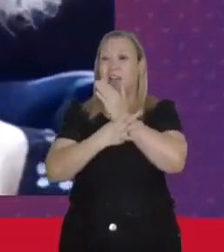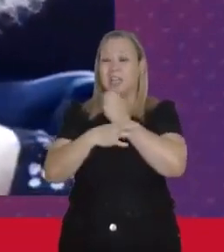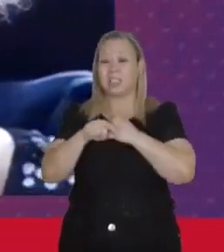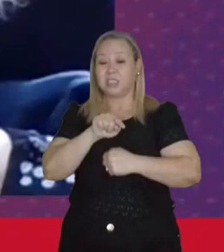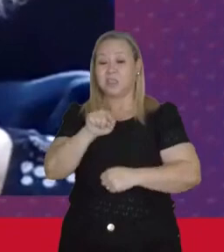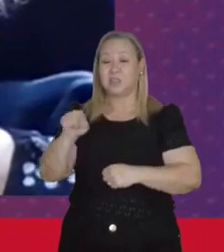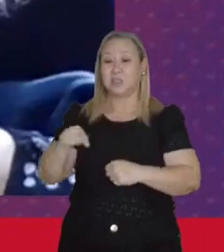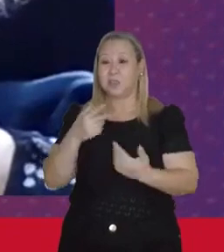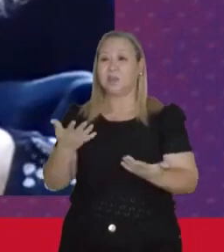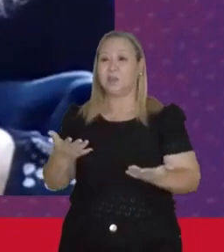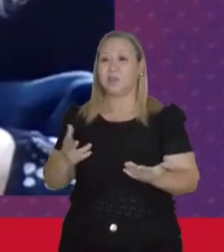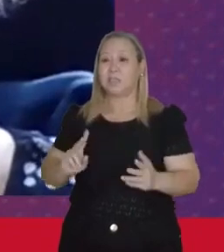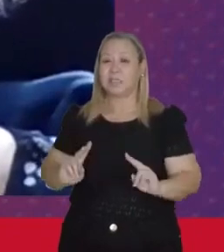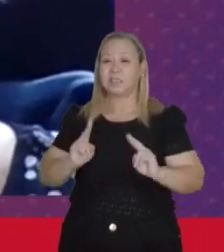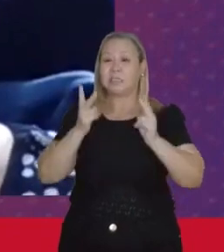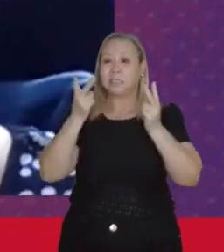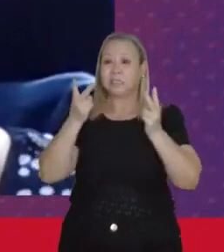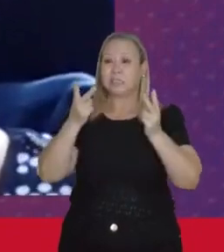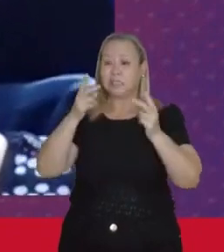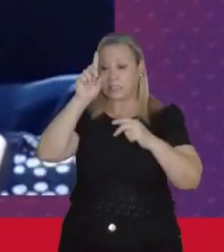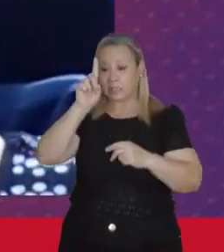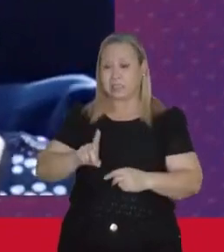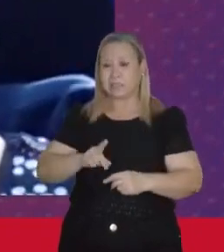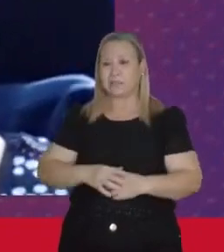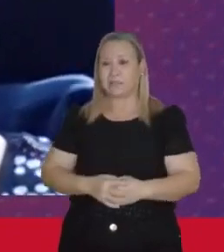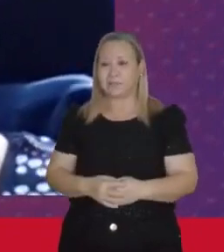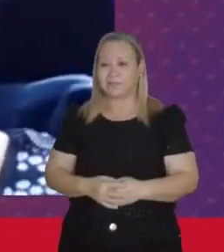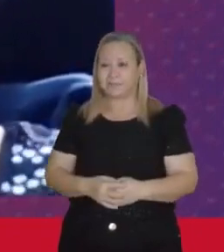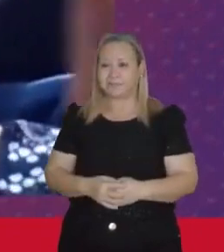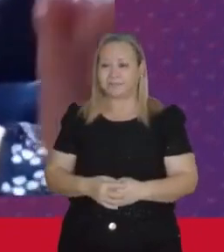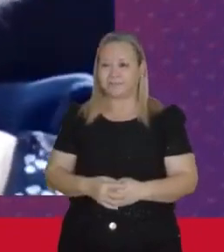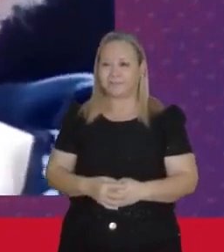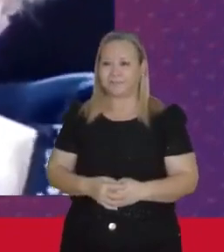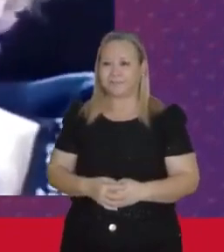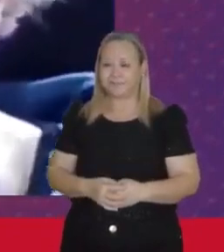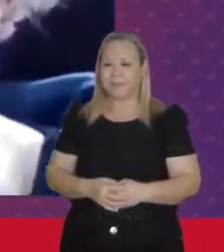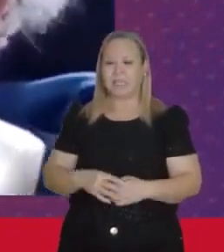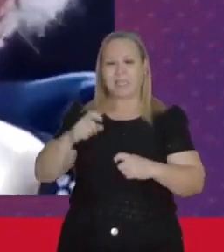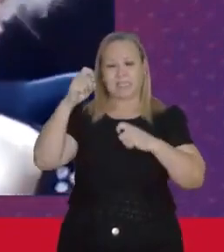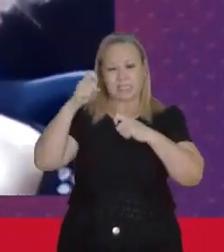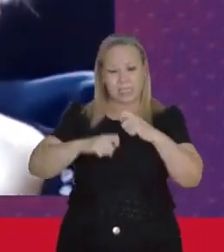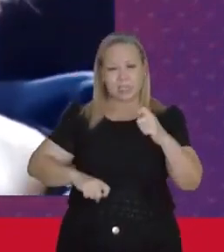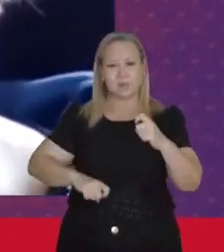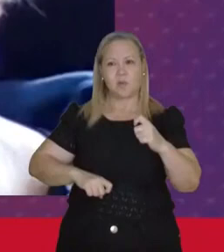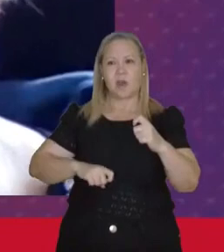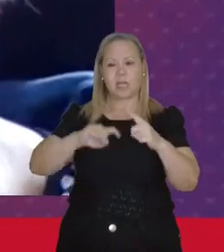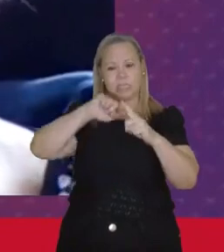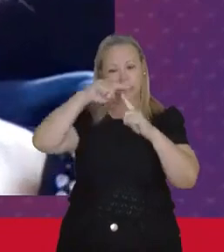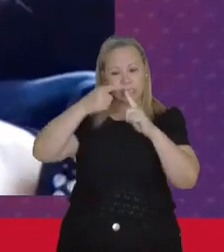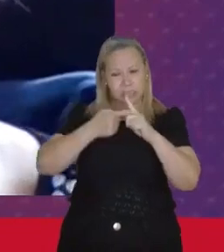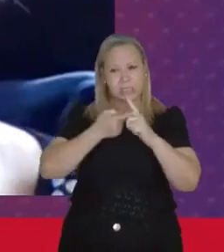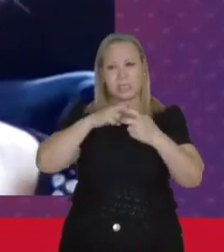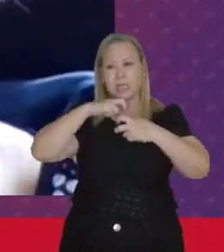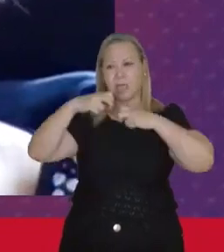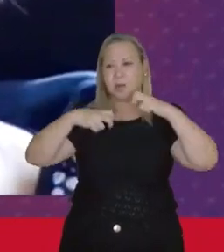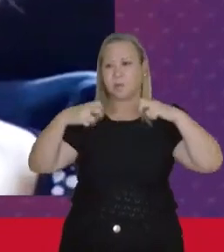desses exercícios, desses direitos sexuais e reprodutivos.